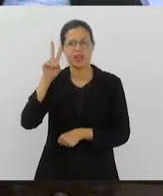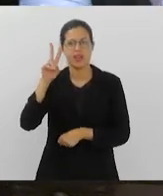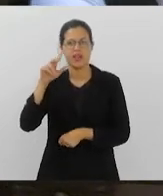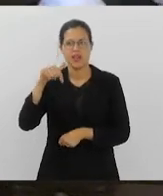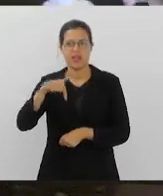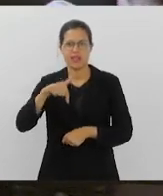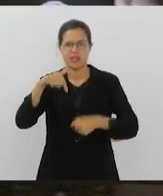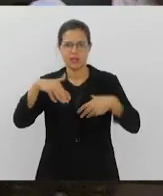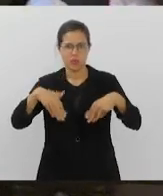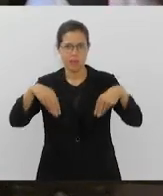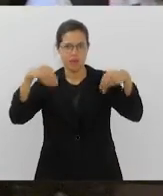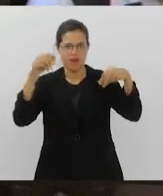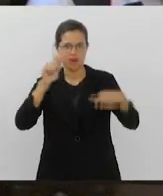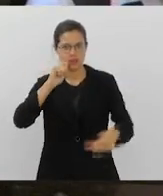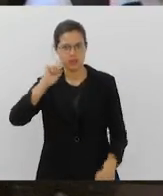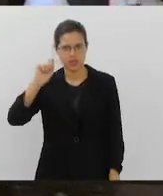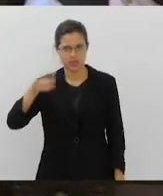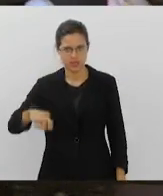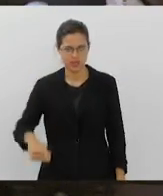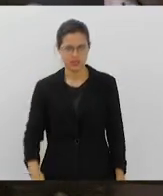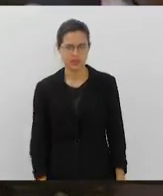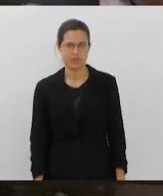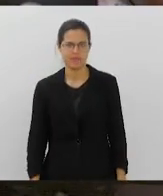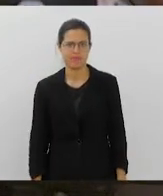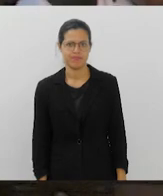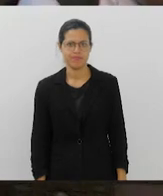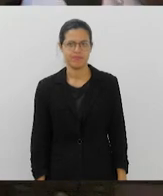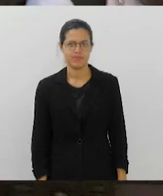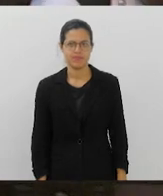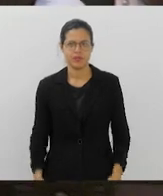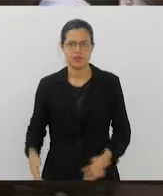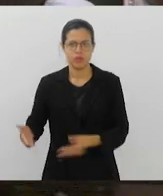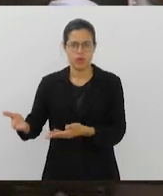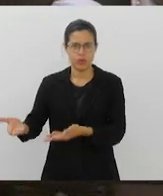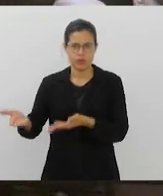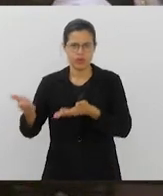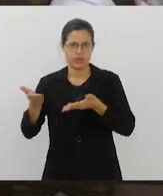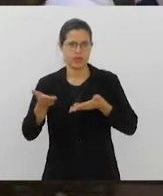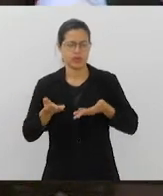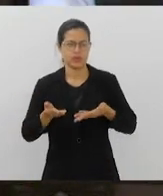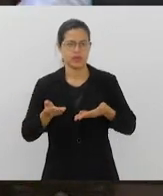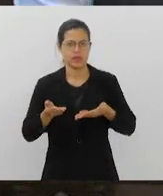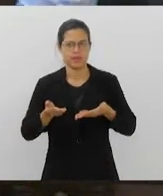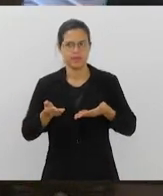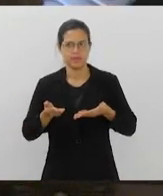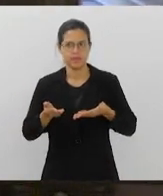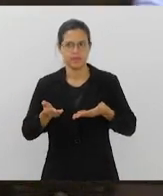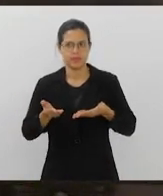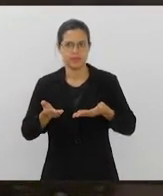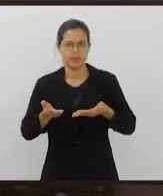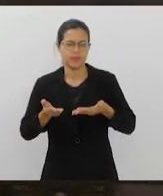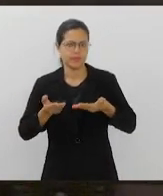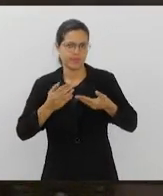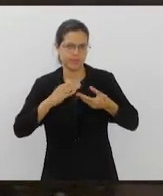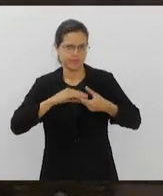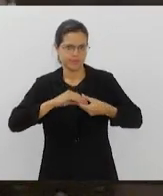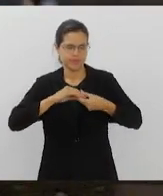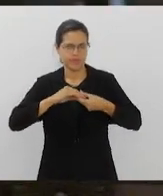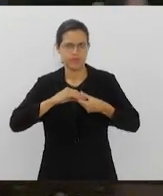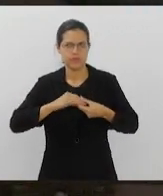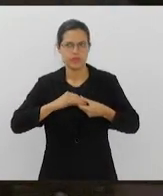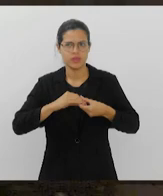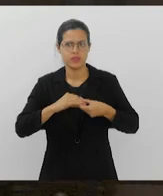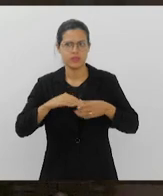Palácio Tiradentes. Vou chamar para as saudações os componentes da